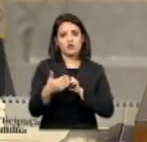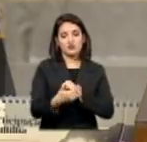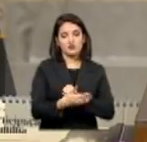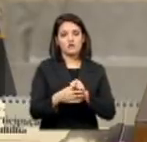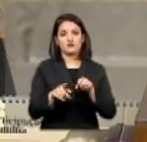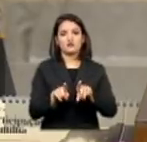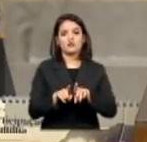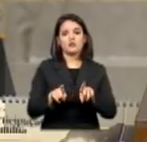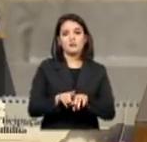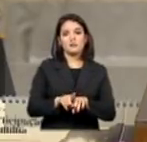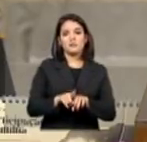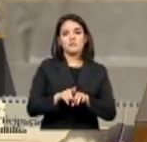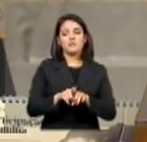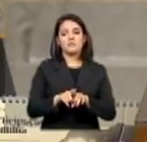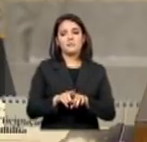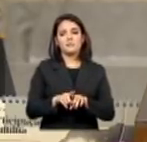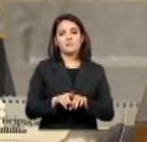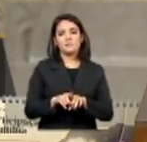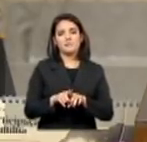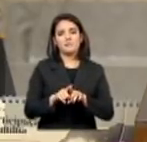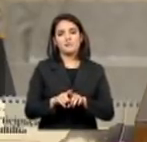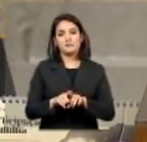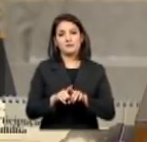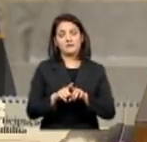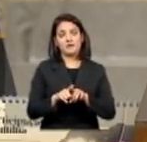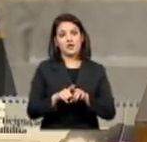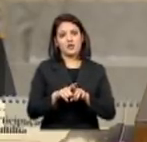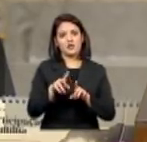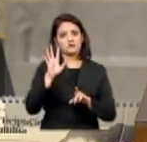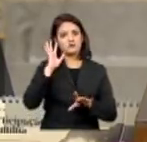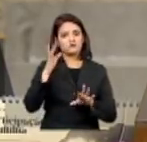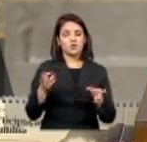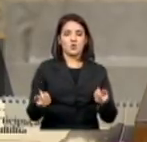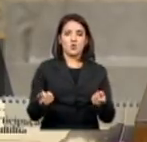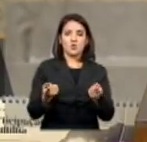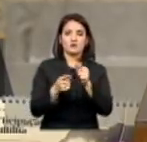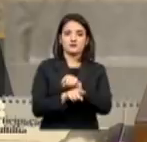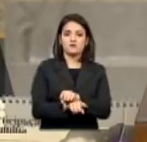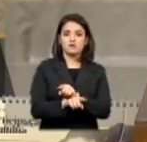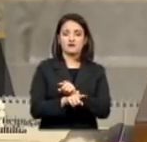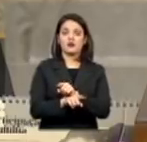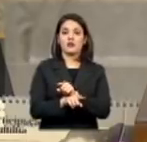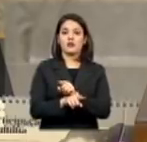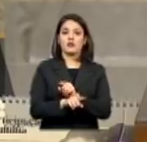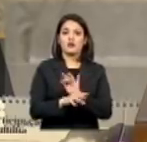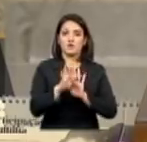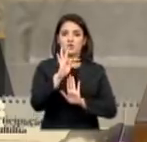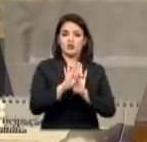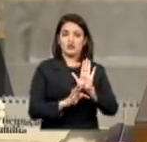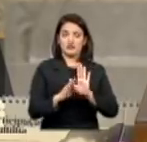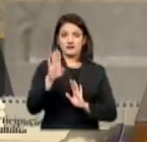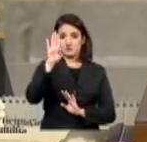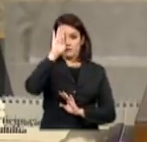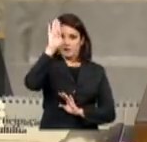ao defendido na tese principal deste memorial intensas ministros que diante da clareza do que dispõe o